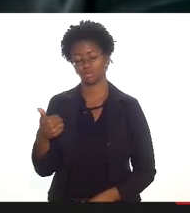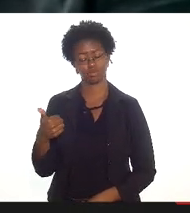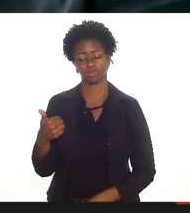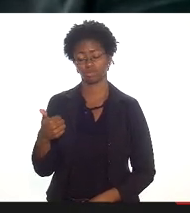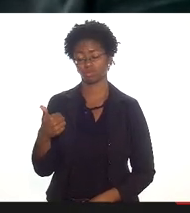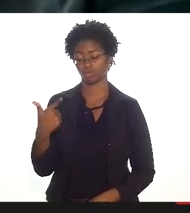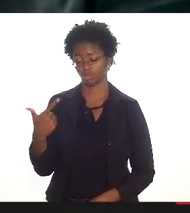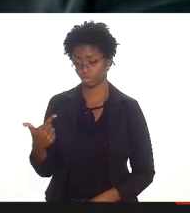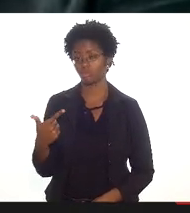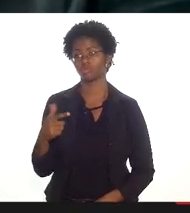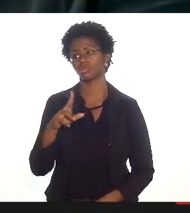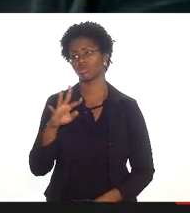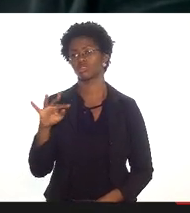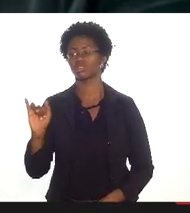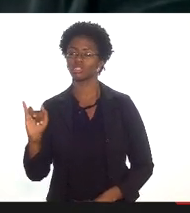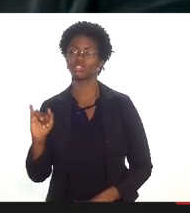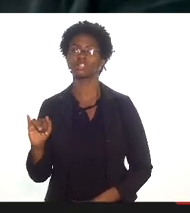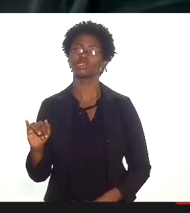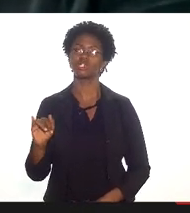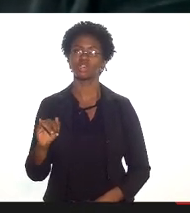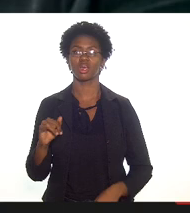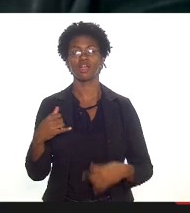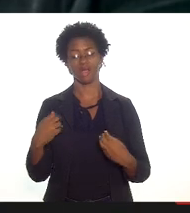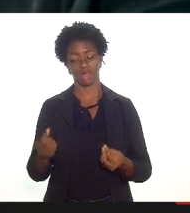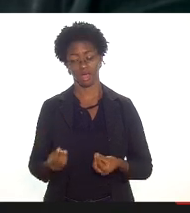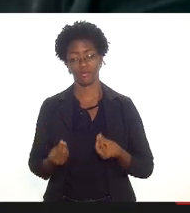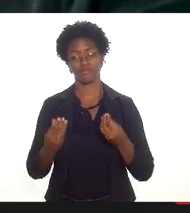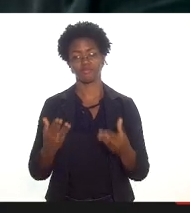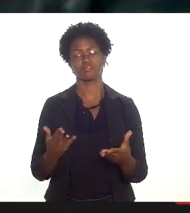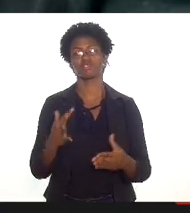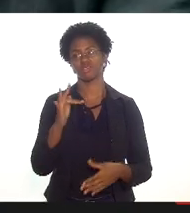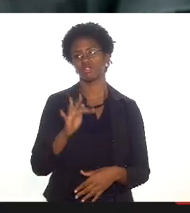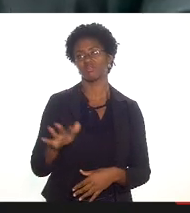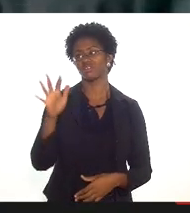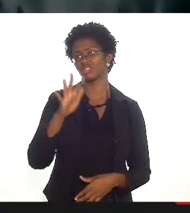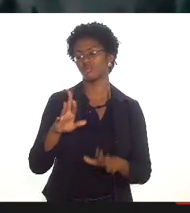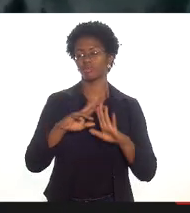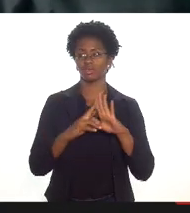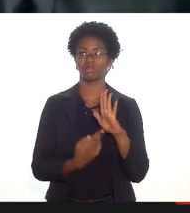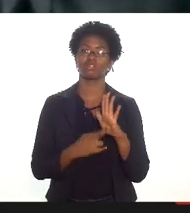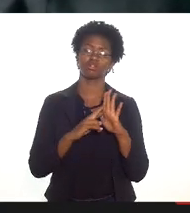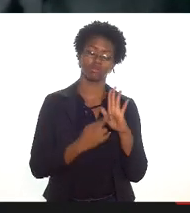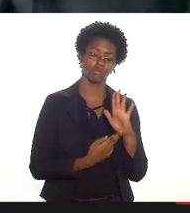rede federal para a regulação de COVID no Estado.